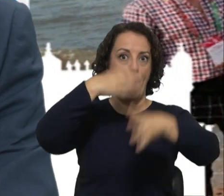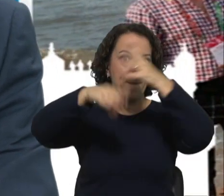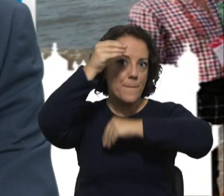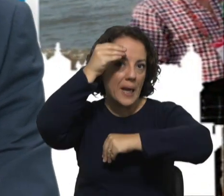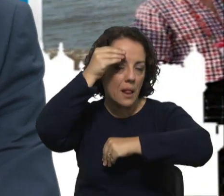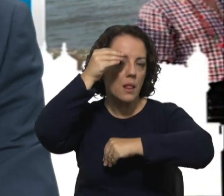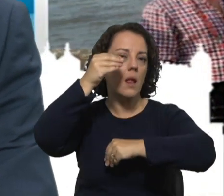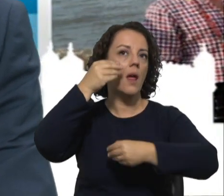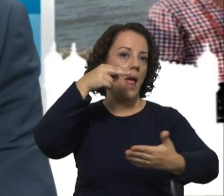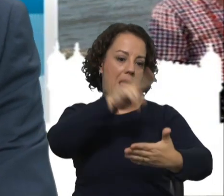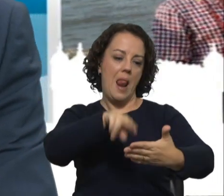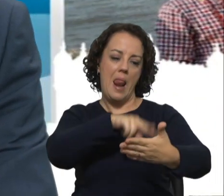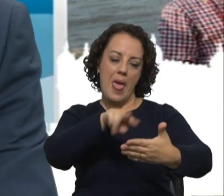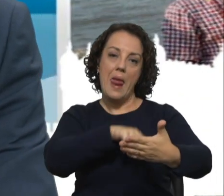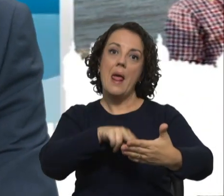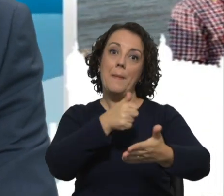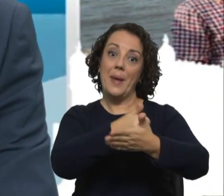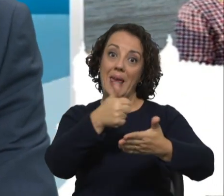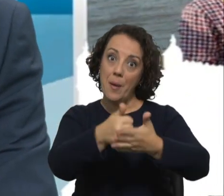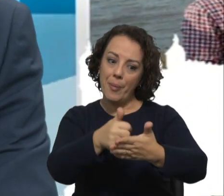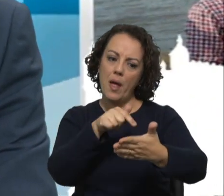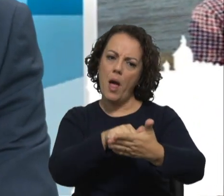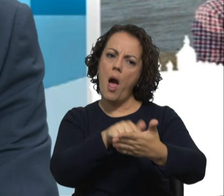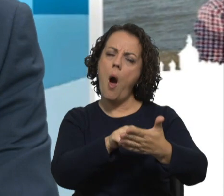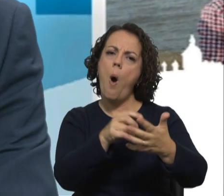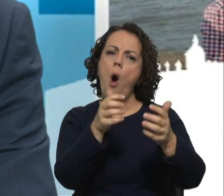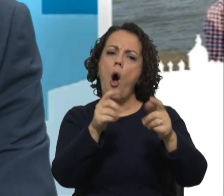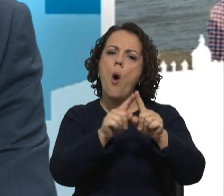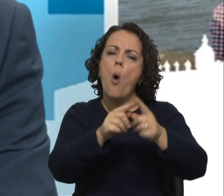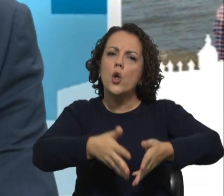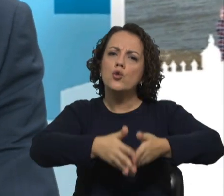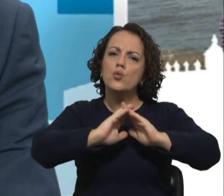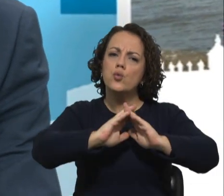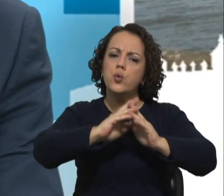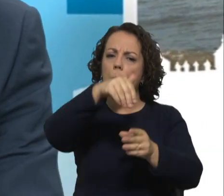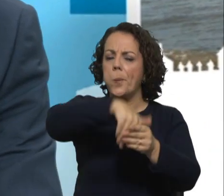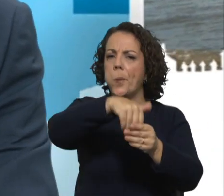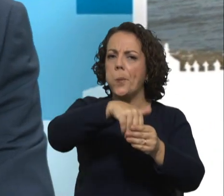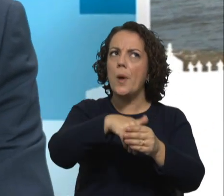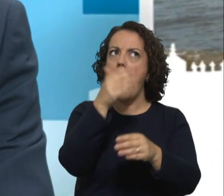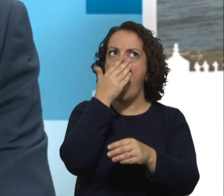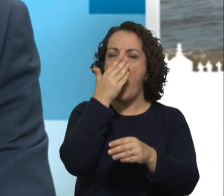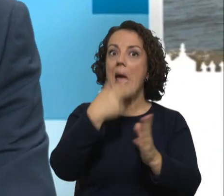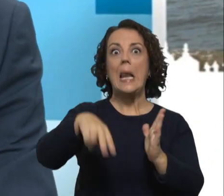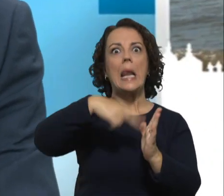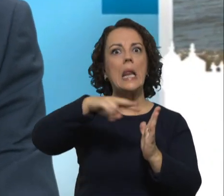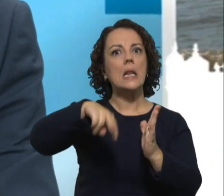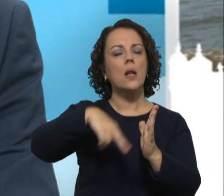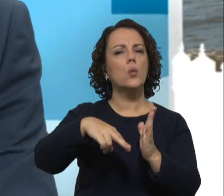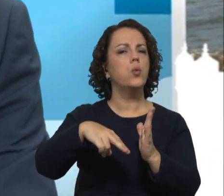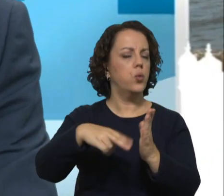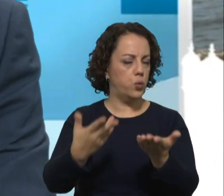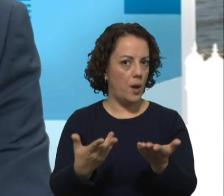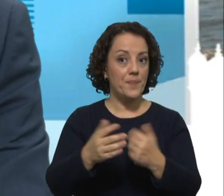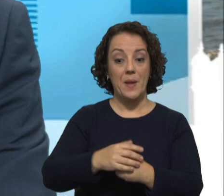ler a Bíblia nos seus termos, que são os termos da literatura que ela é, como um monumento literário, que é também para nós, crentes,